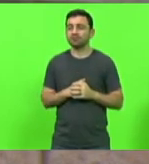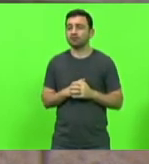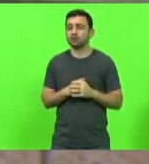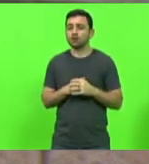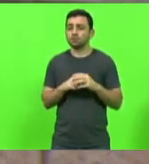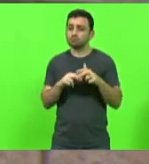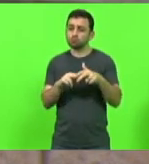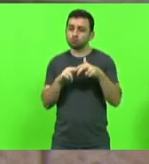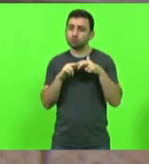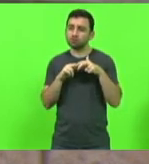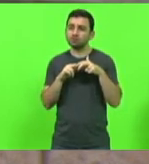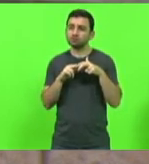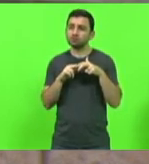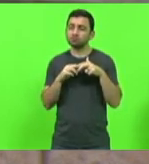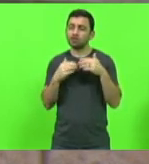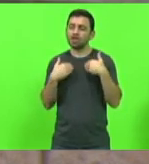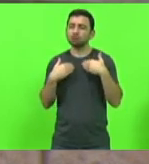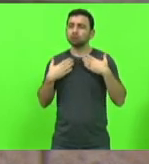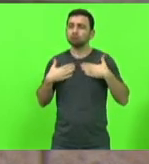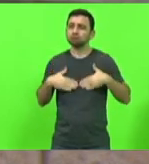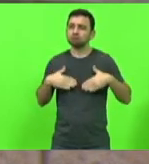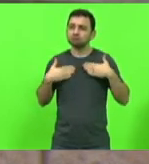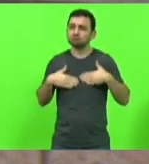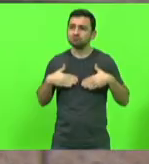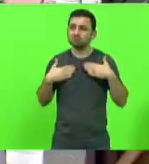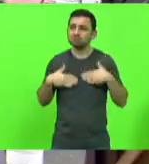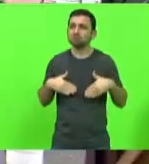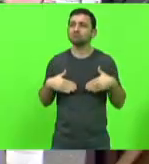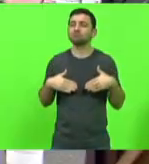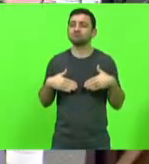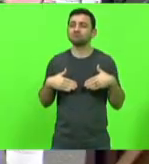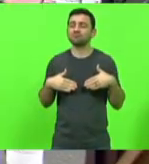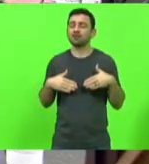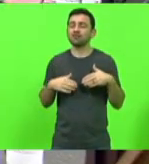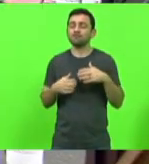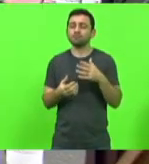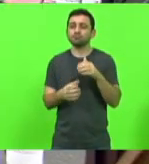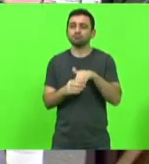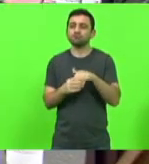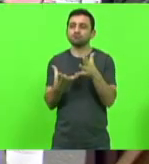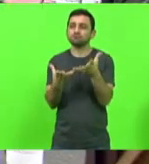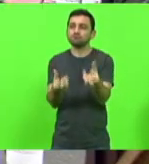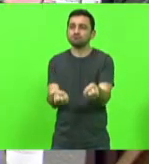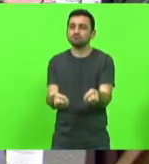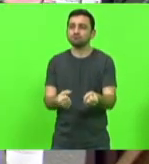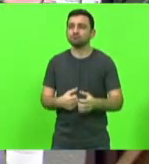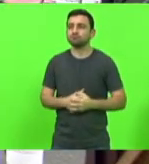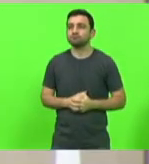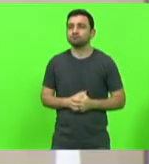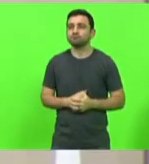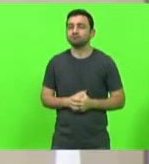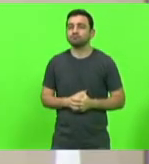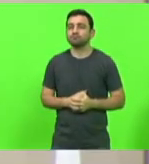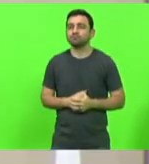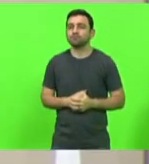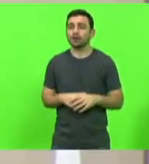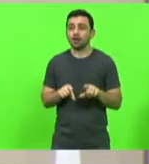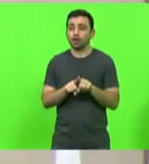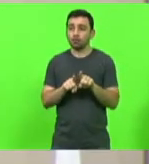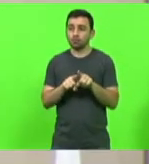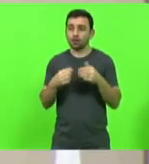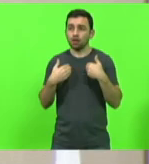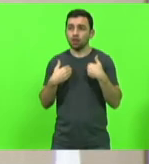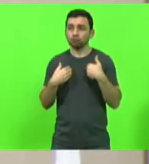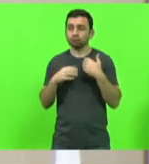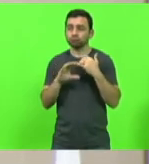tranquilo, muito sereno em votar favorável a esse projeto. Obrigado. Senhor presidente, me permite para encaminhamento de